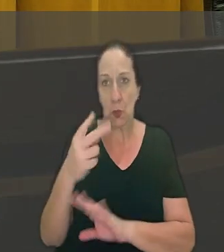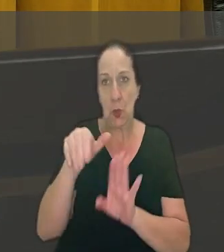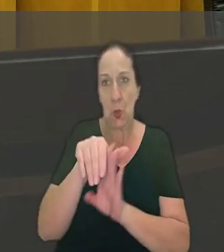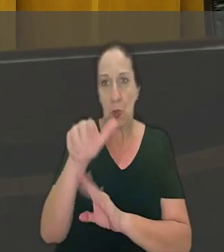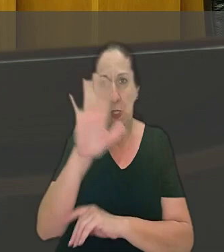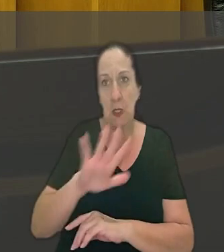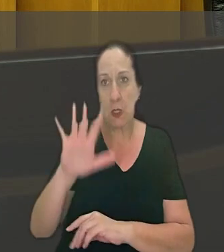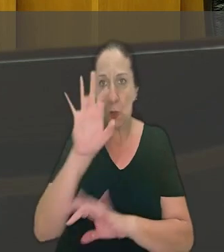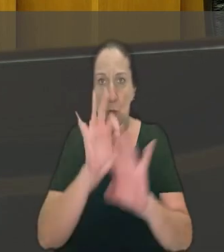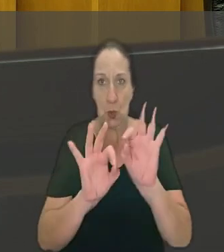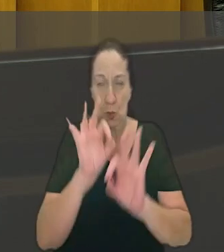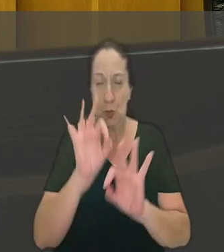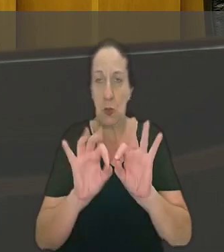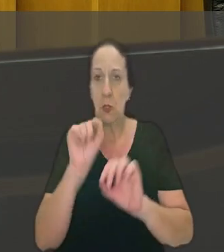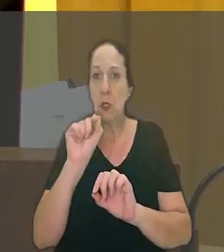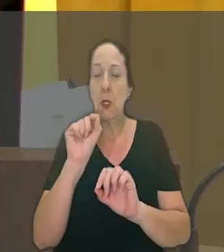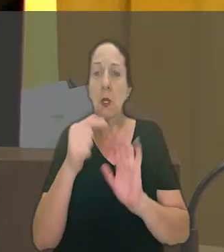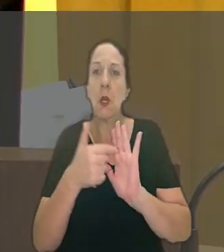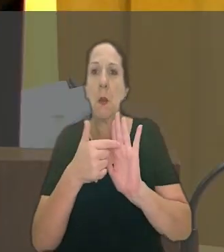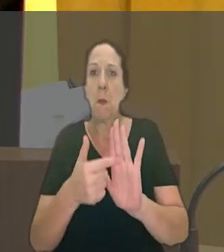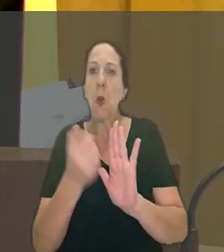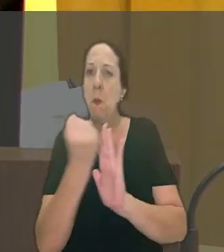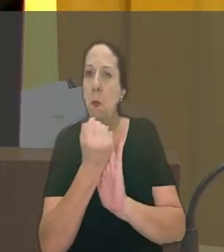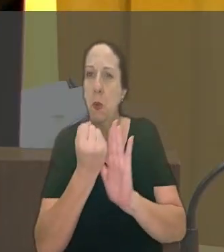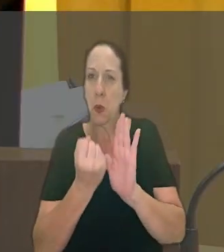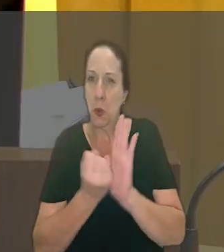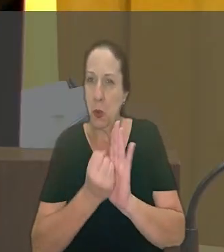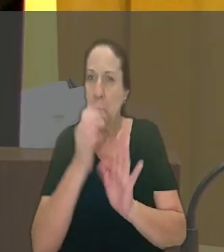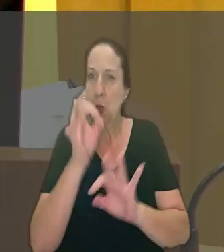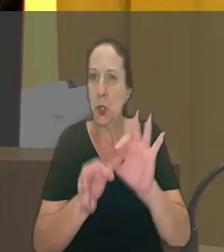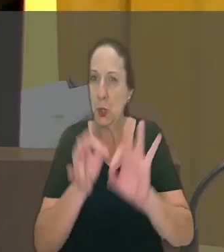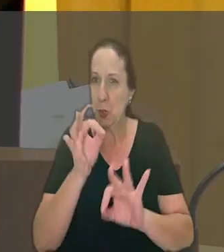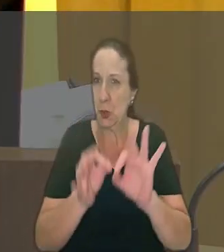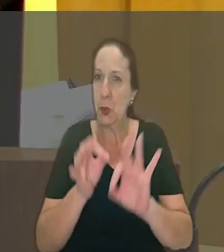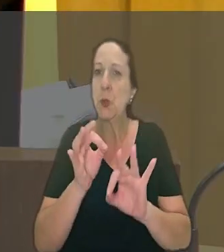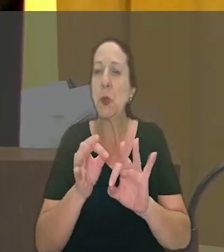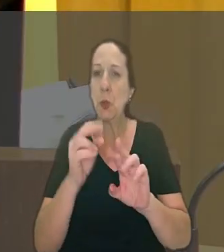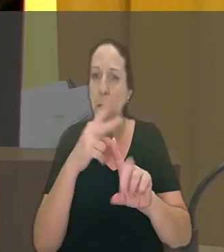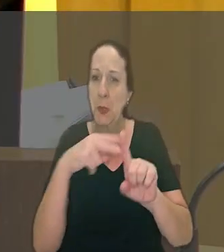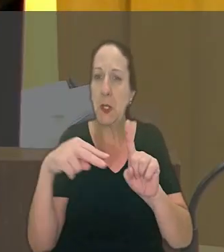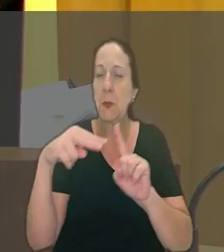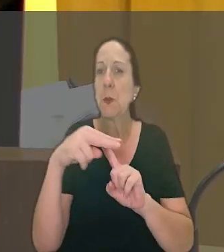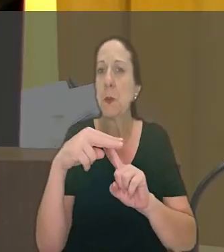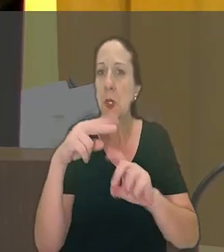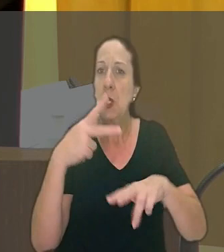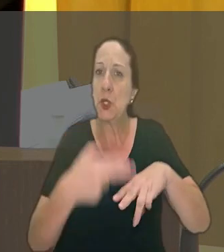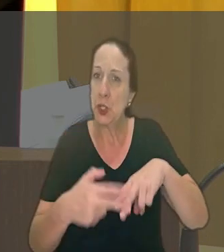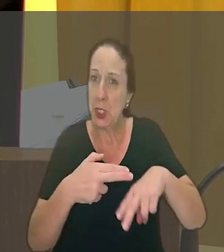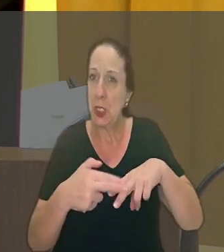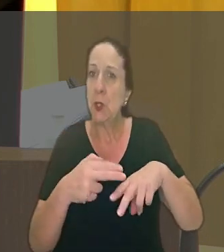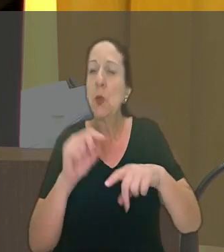492 do Conselho Nacional de Justiça, que estabelece protocolo para julgamento com perspectiva de gênero,